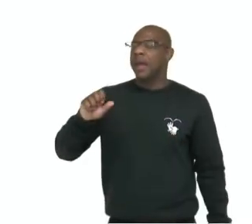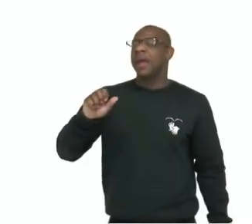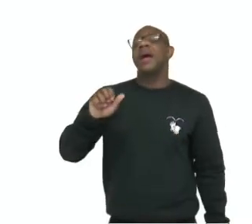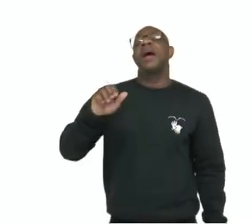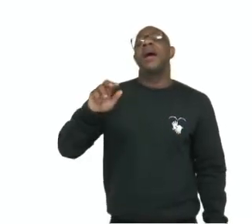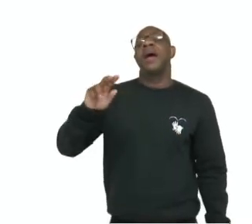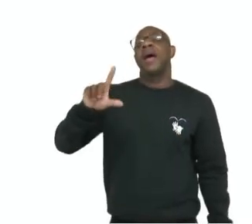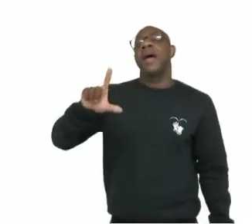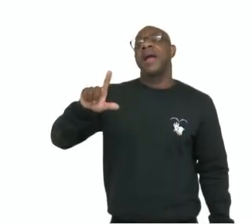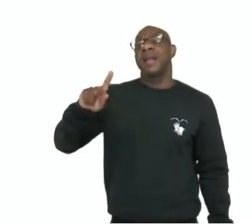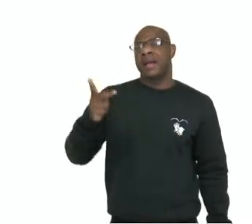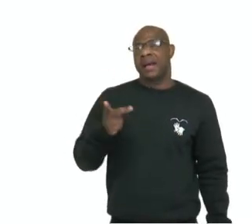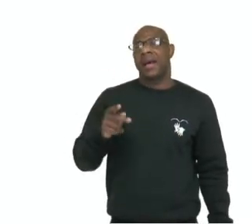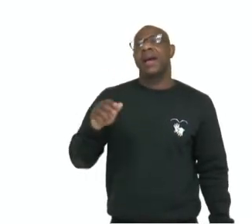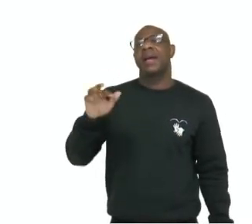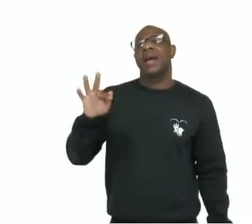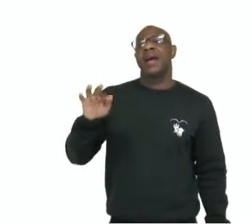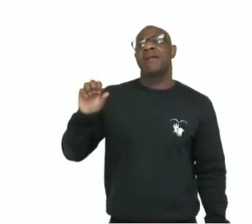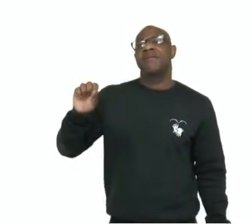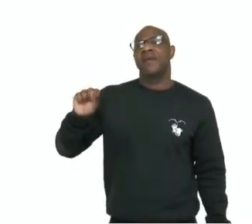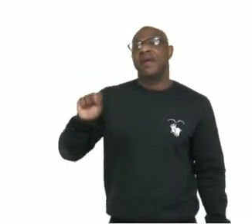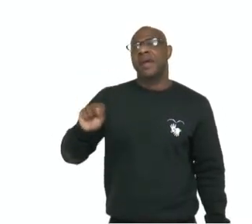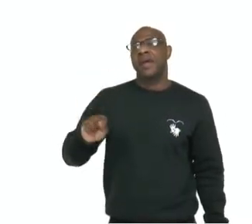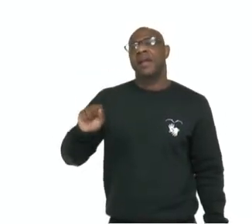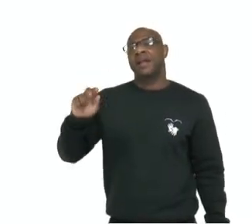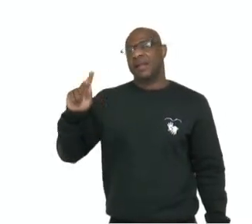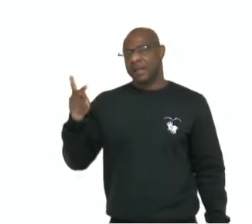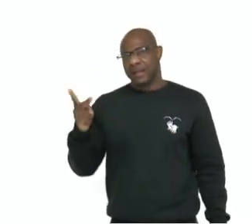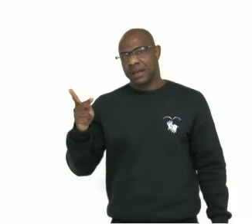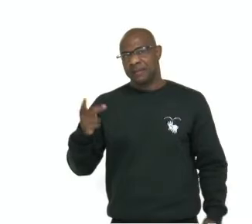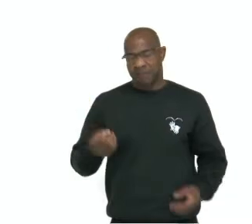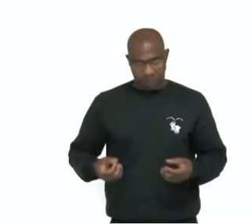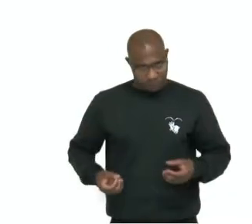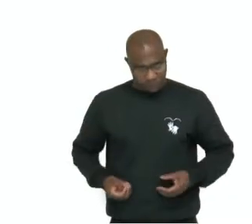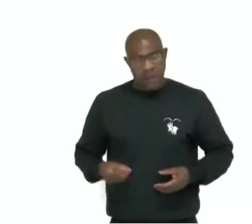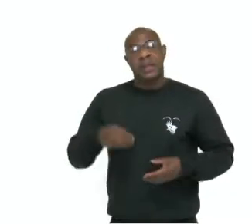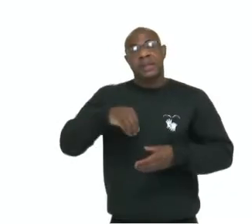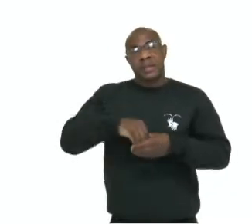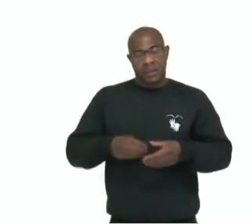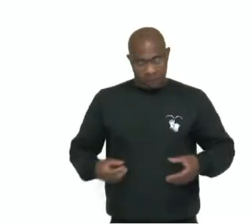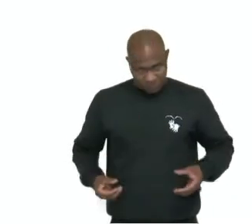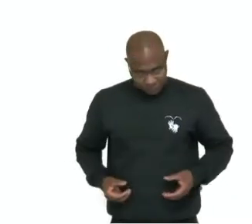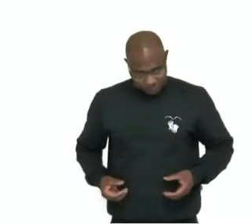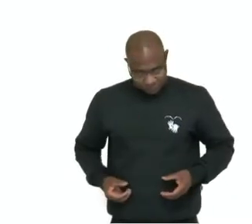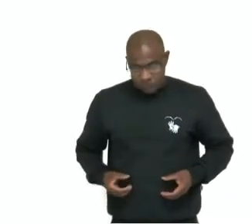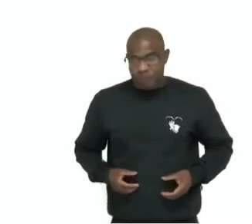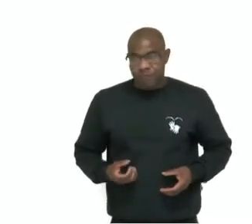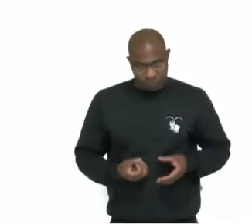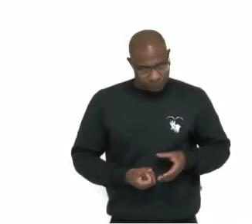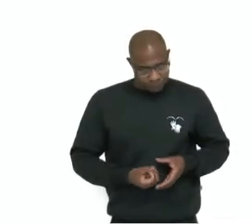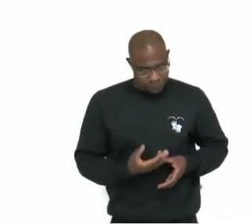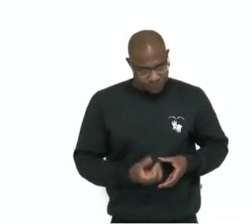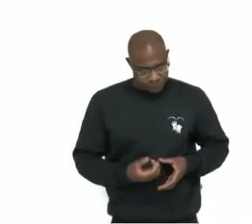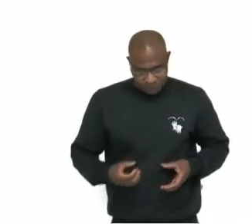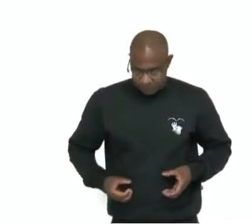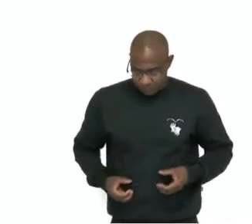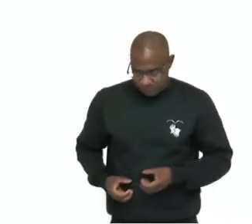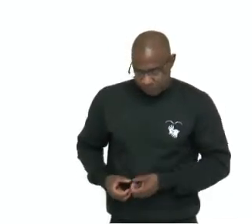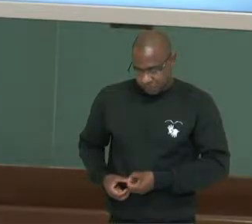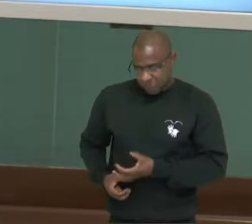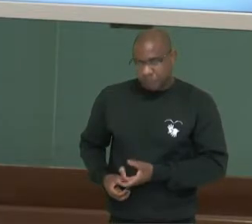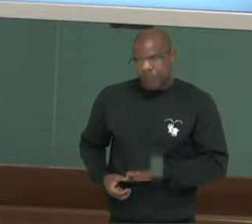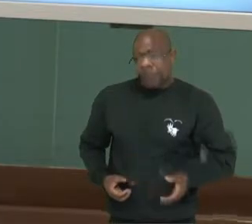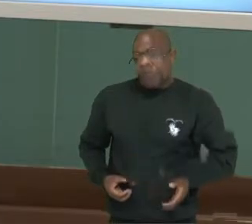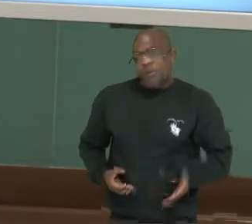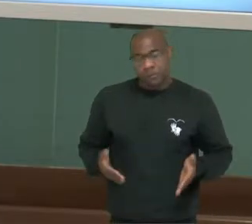Eles vão atuar aqui, ó, no ovário, que é essa estrutura aqui. O FSH é folículo estimulante,